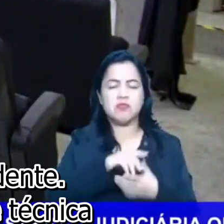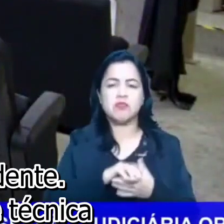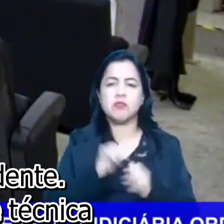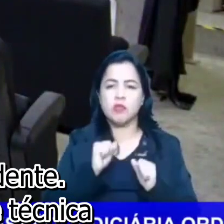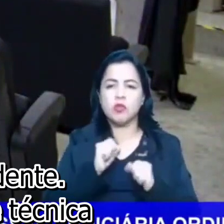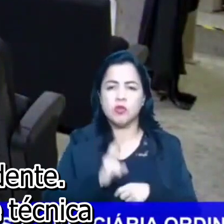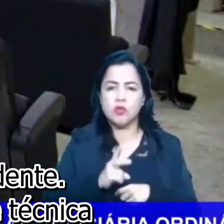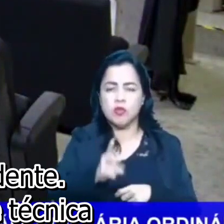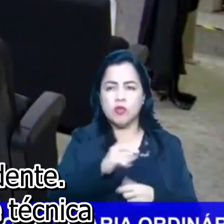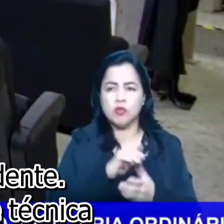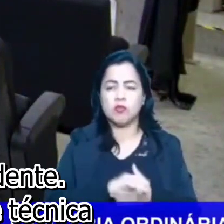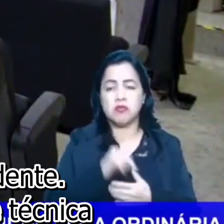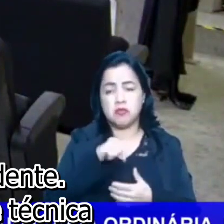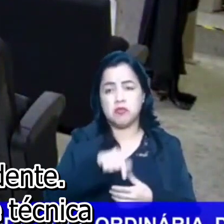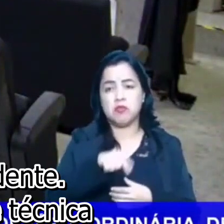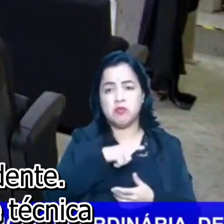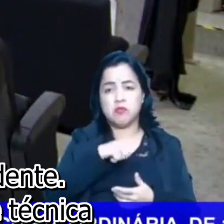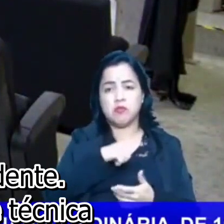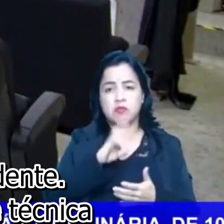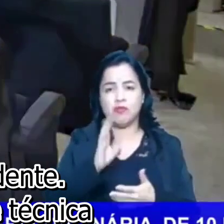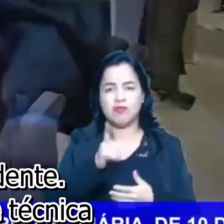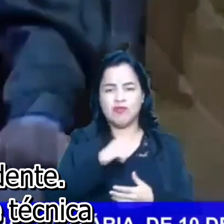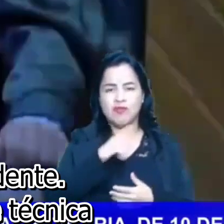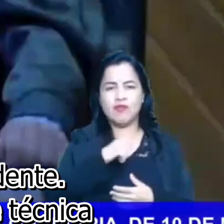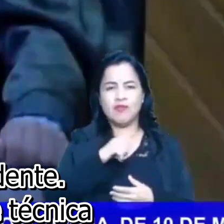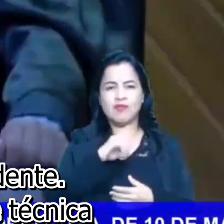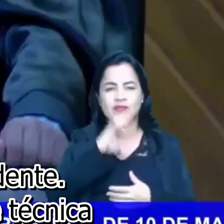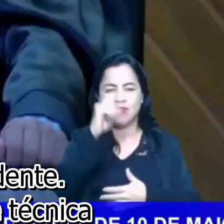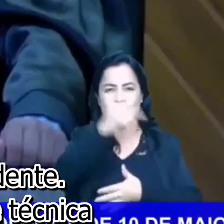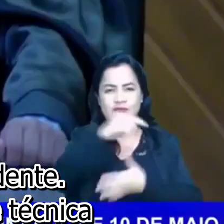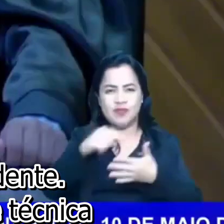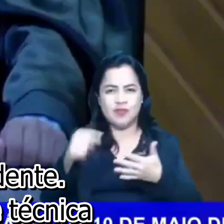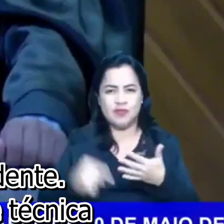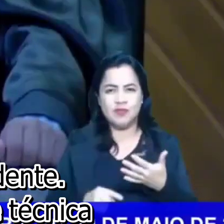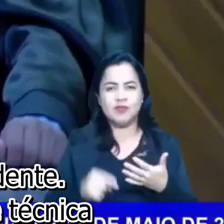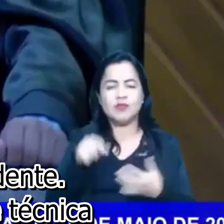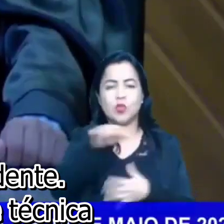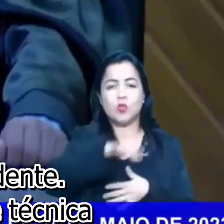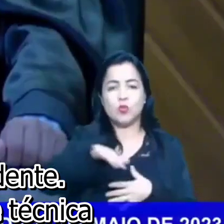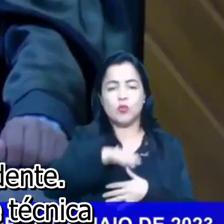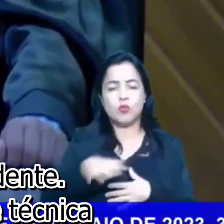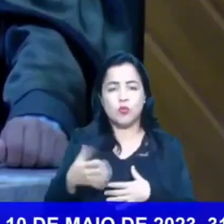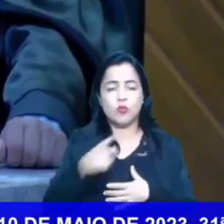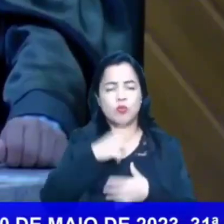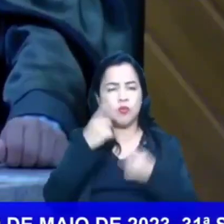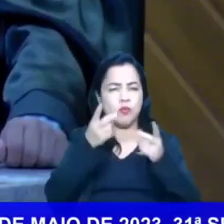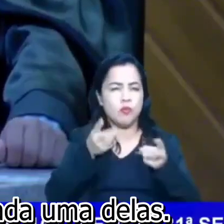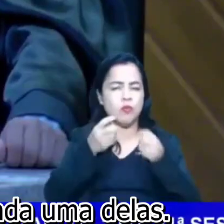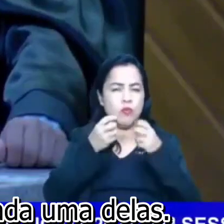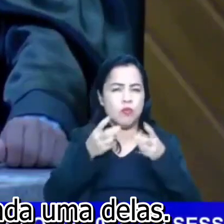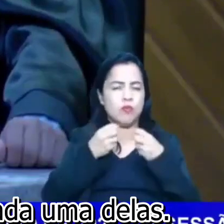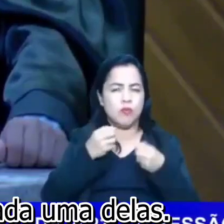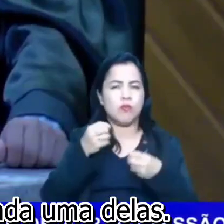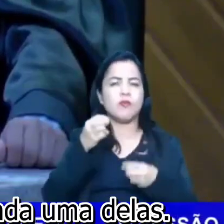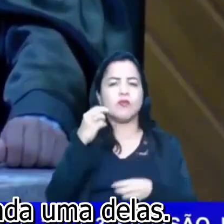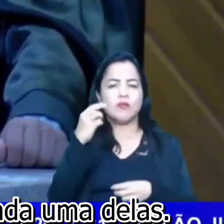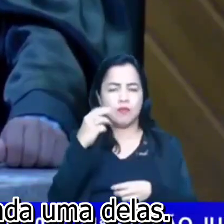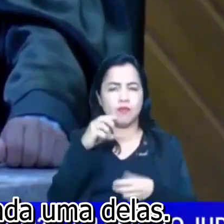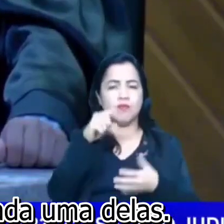ir. Obrigado, presidente. Aqui, conforme já preceituado, aqui a unidade técnica identificou 3